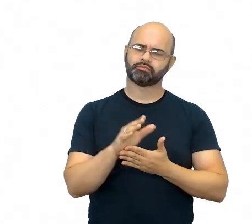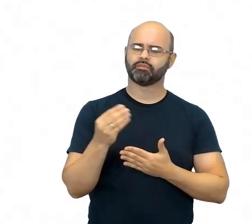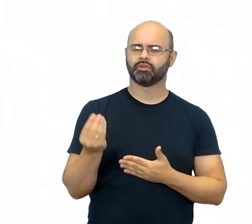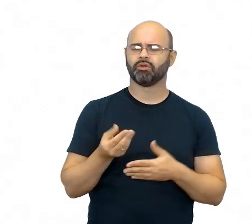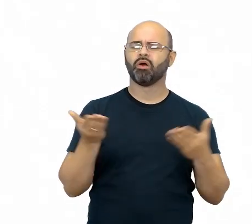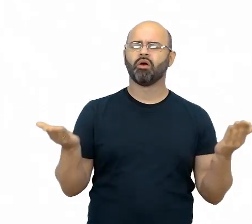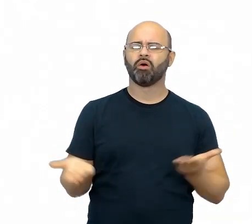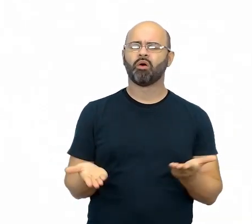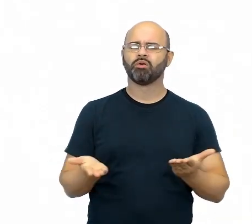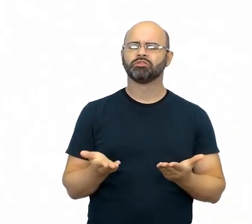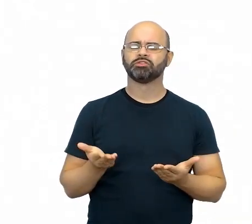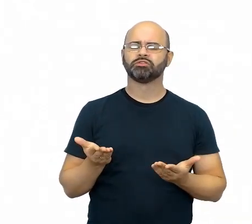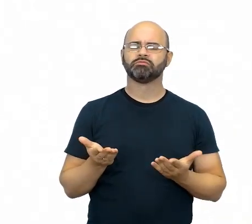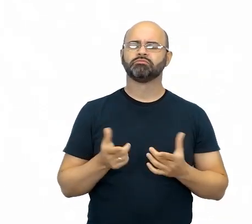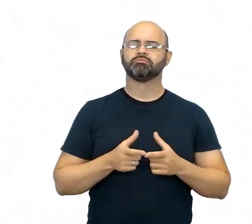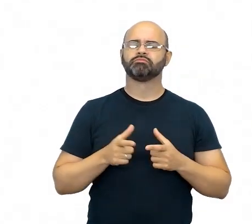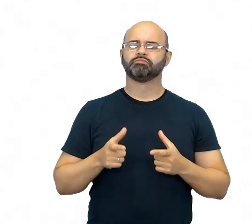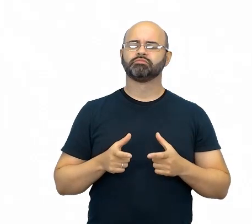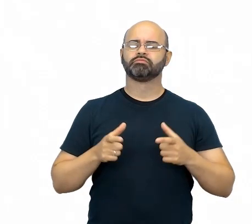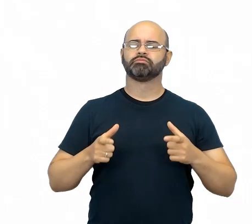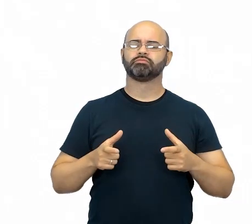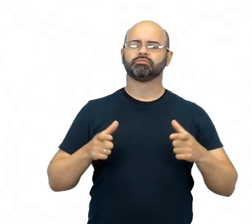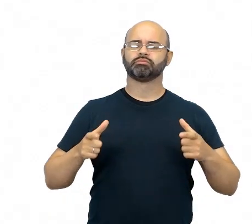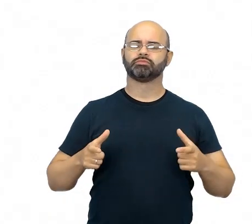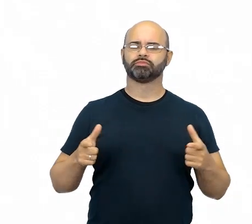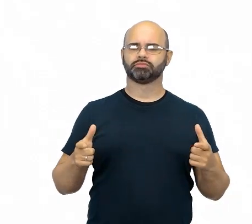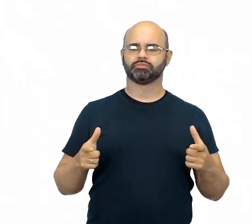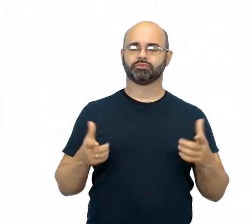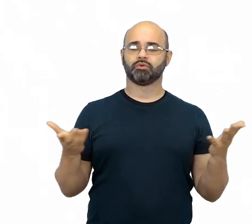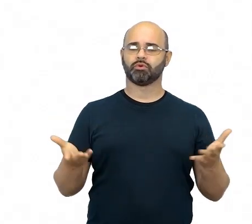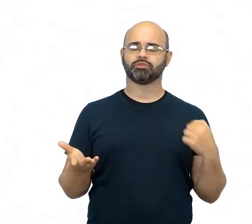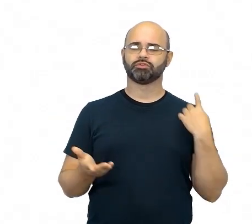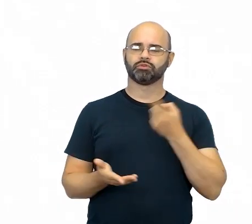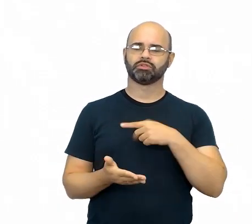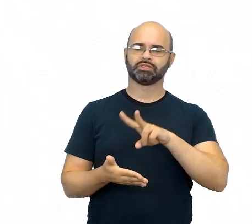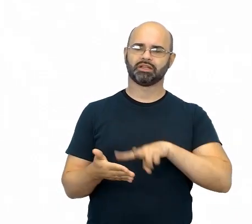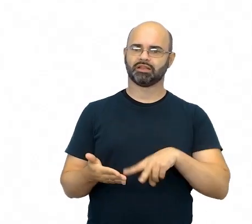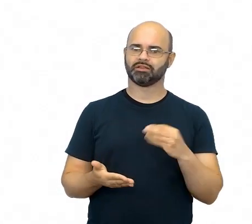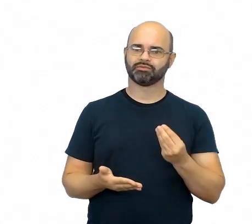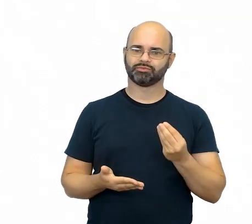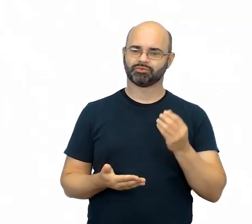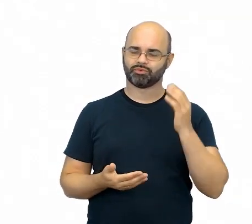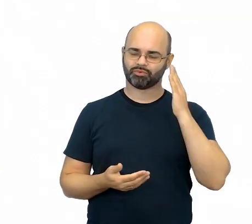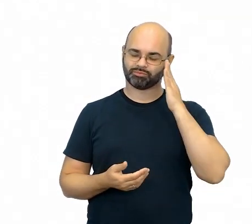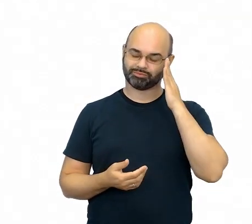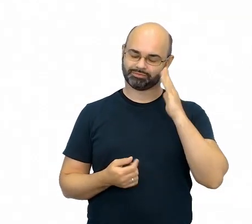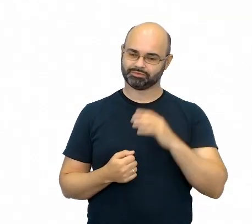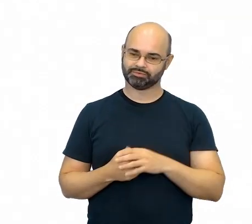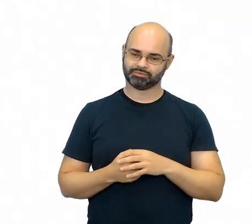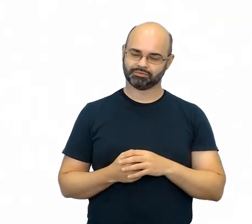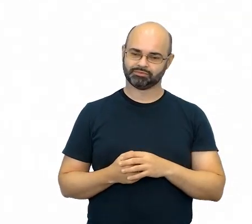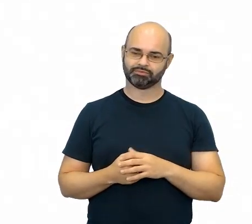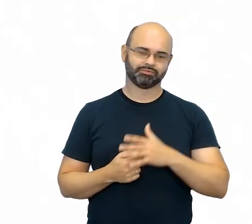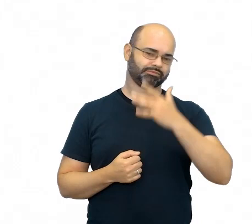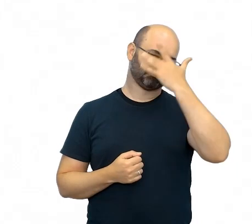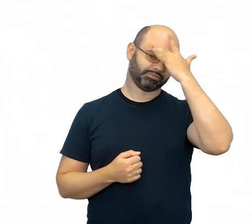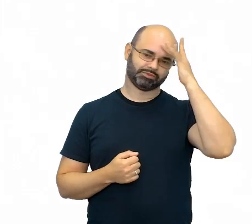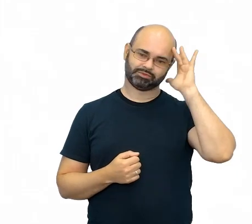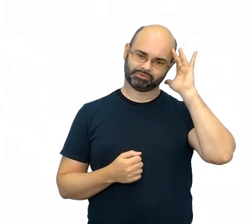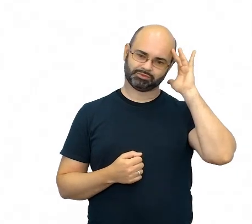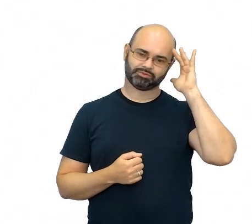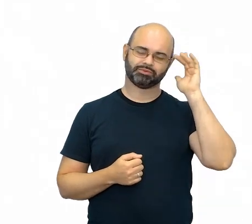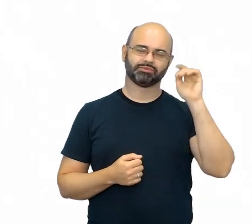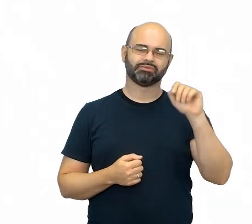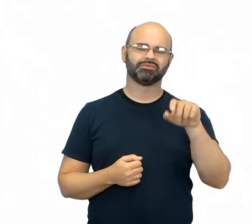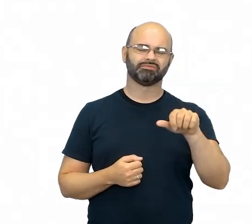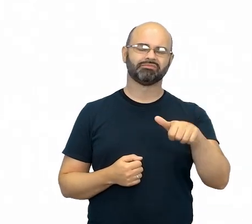que acontece? Como que nós lemos hoje, né? Os leitores preferem a leitura dos